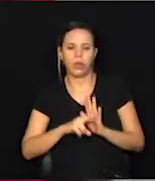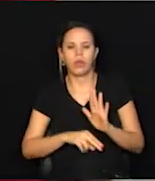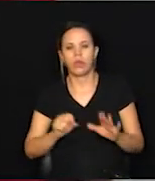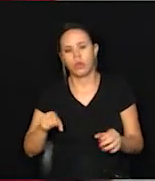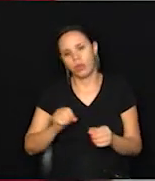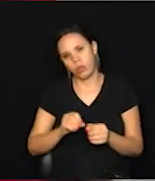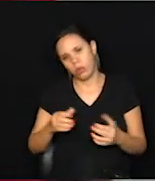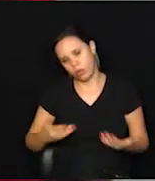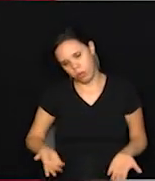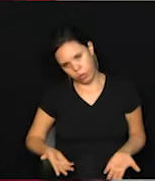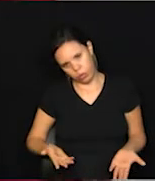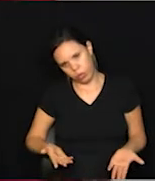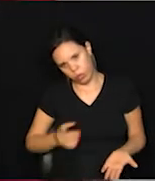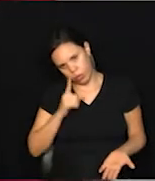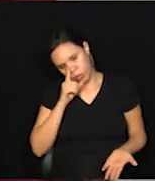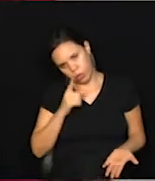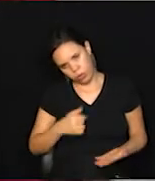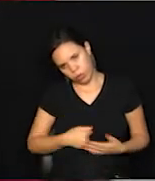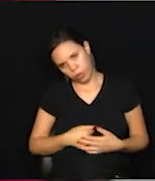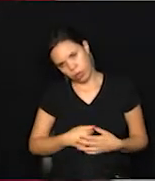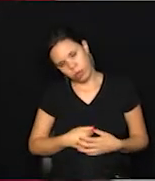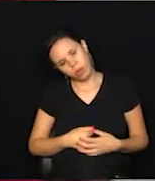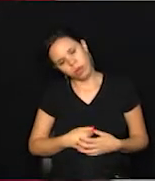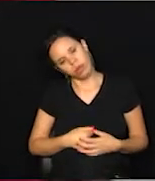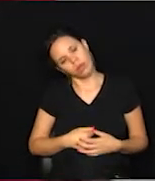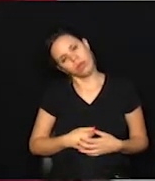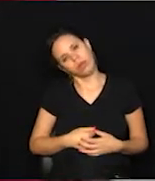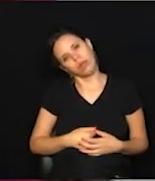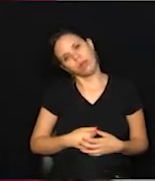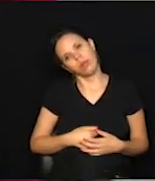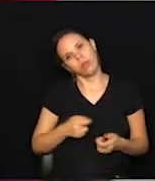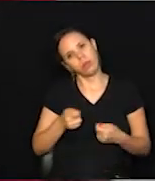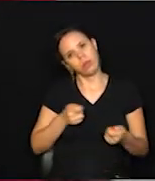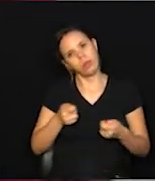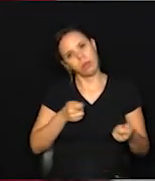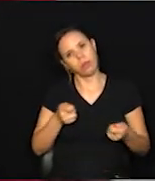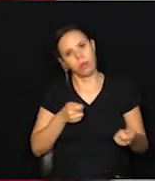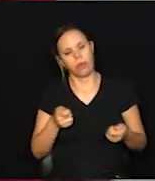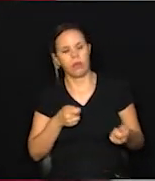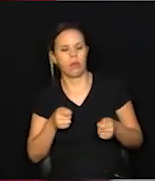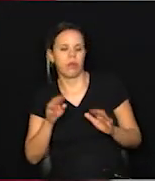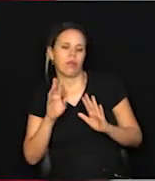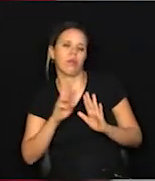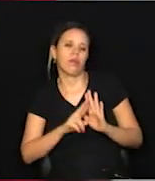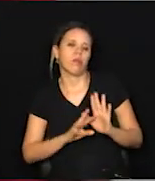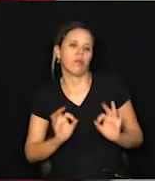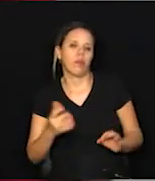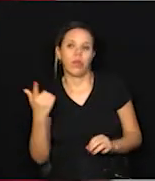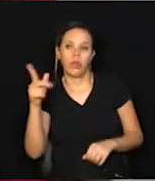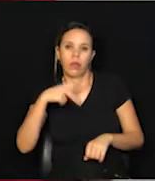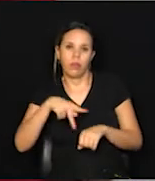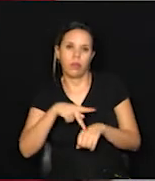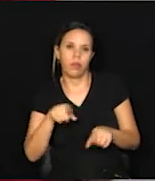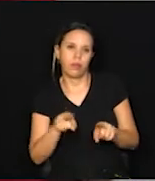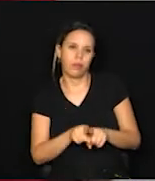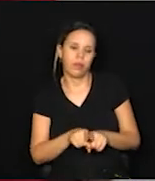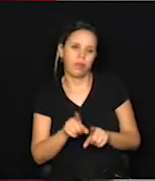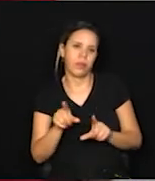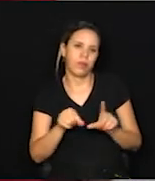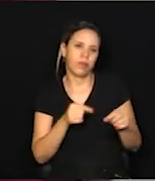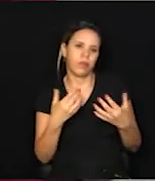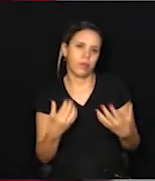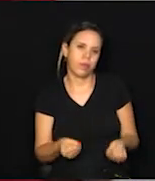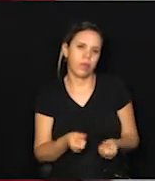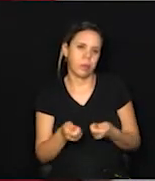feitas com risco, mas é um risco mais controlado, um risco medido. Outro país que também optou por fazer